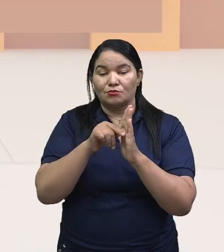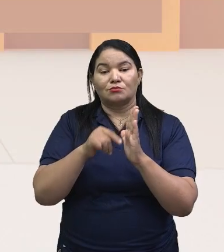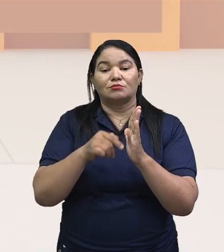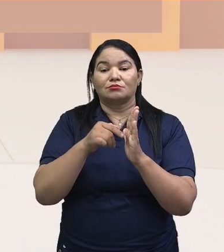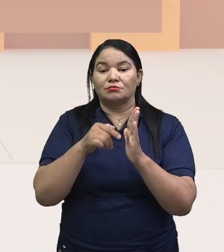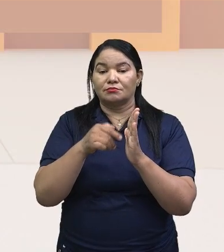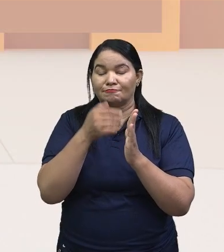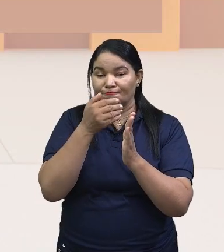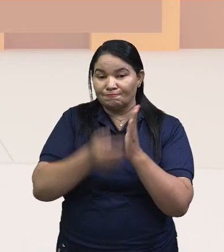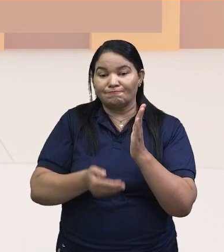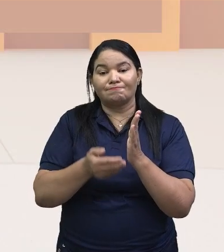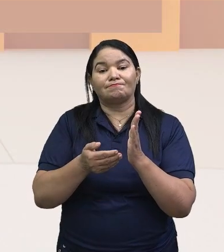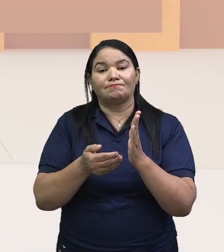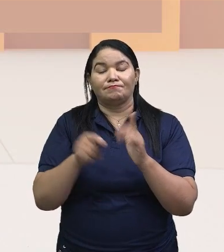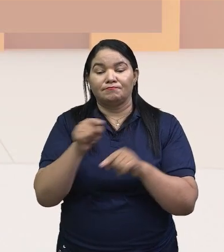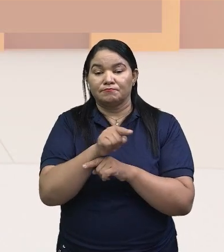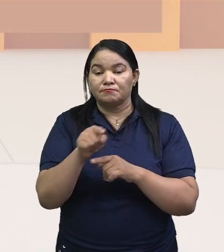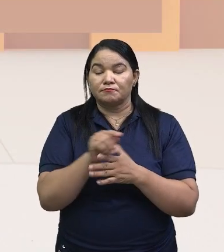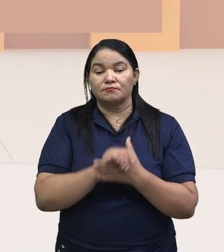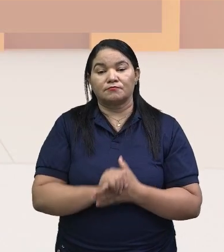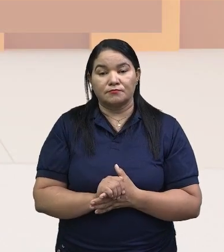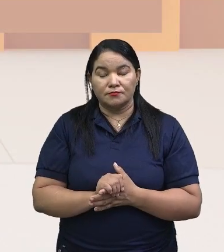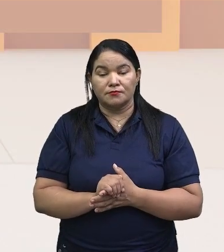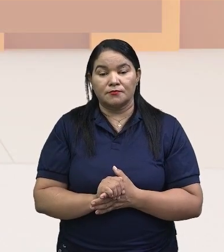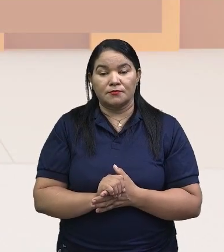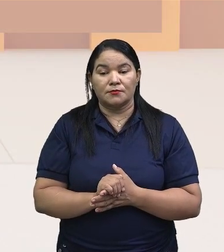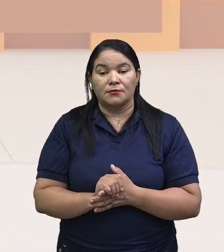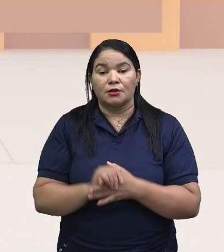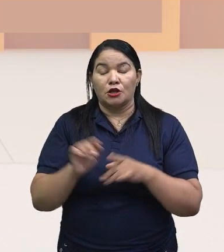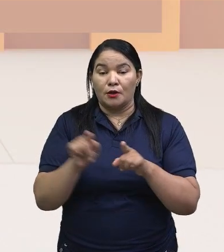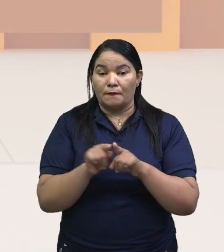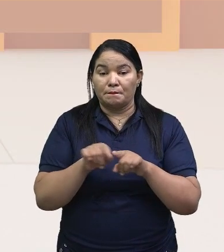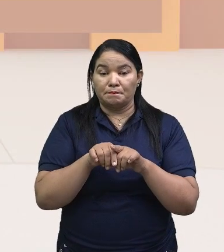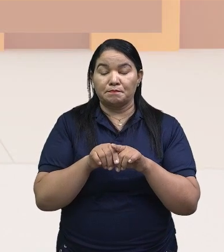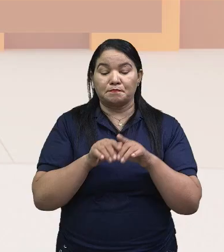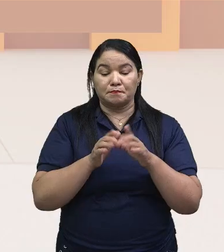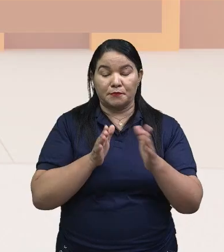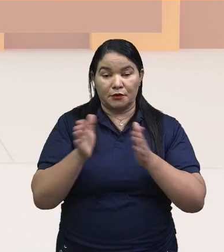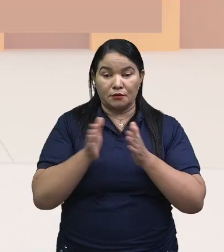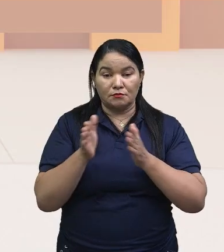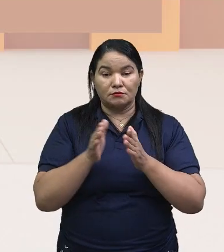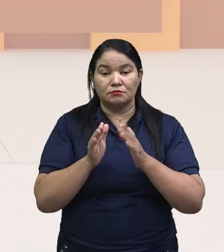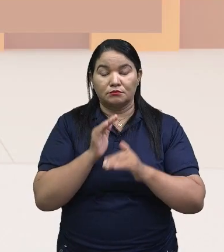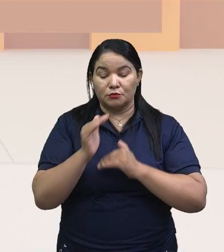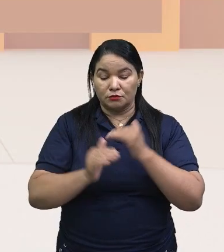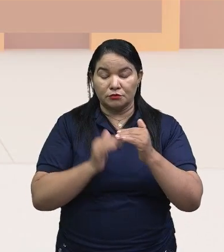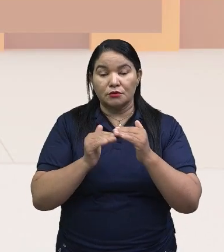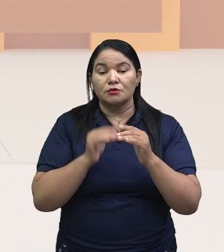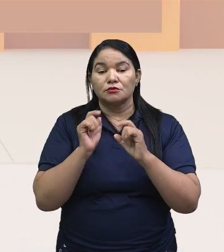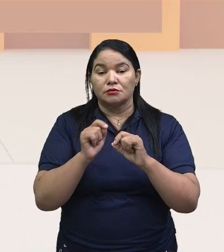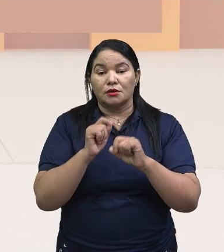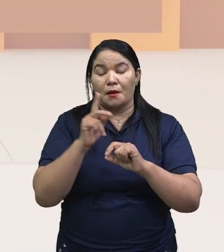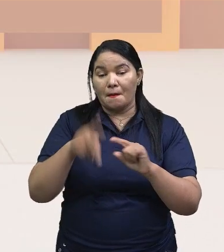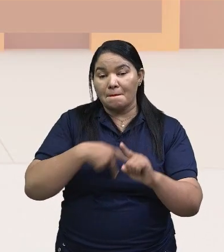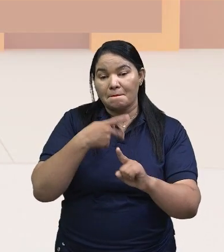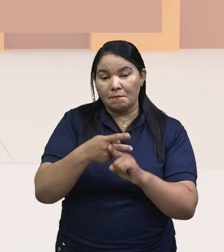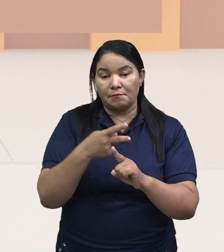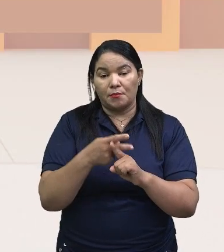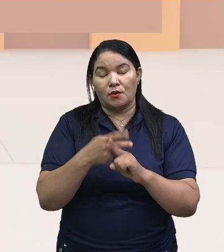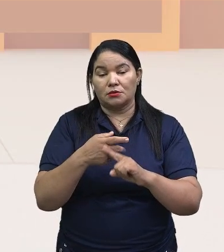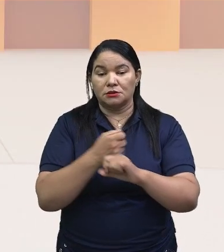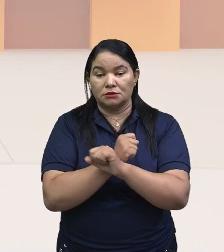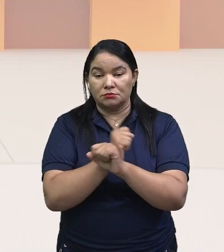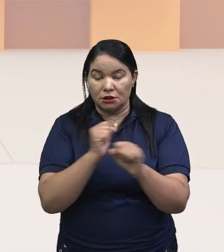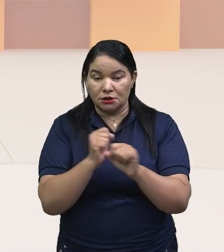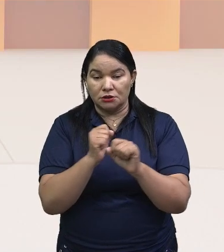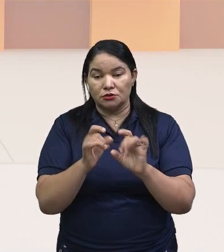totalmente negados, negligenciados, né, durante esse processo pós-abolição da escravidão.